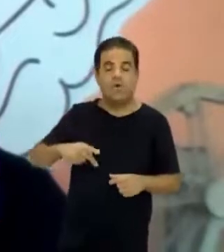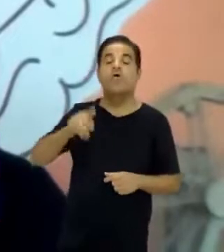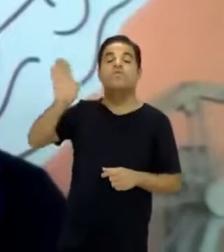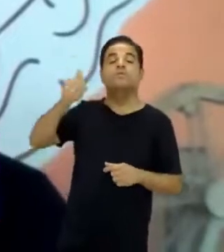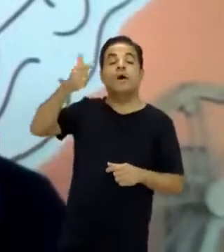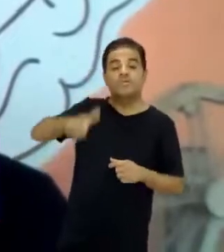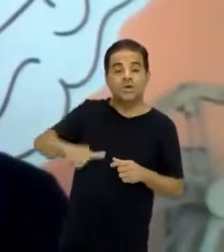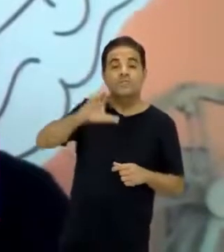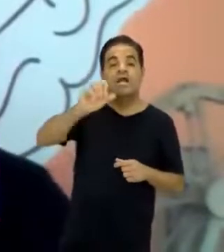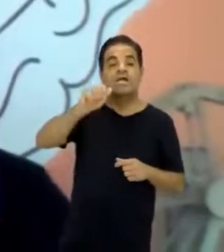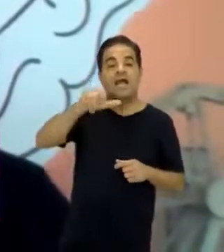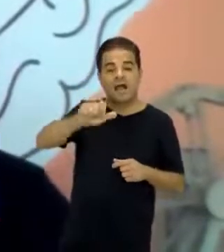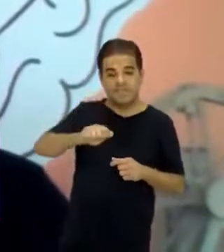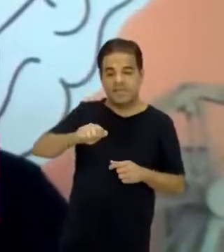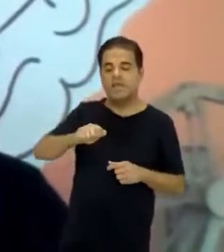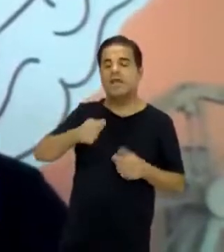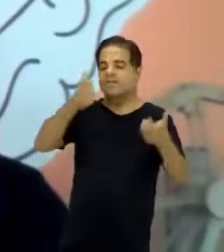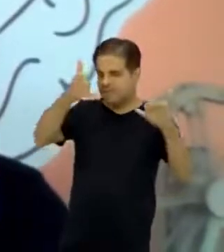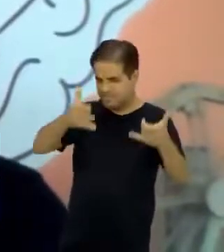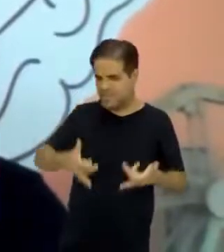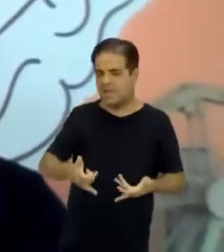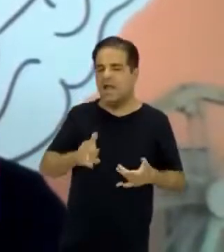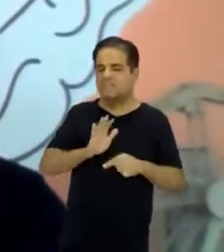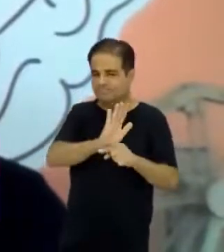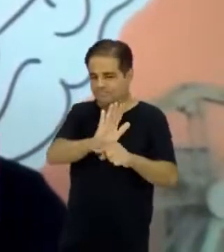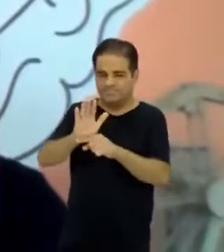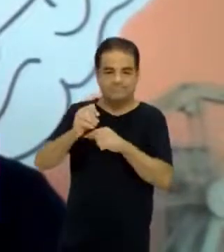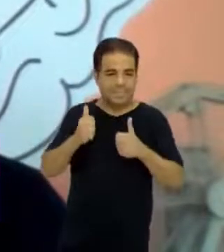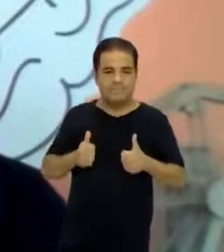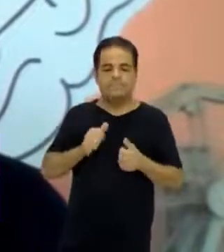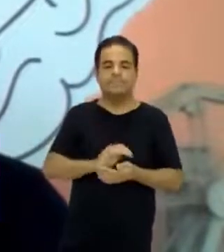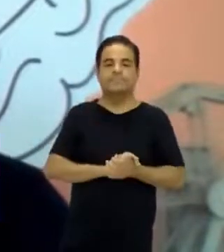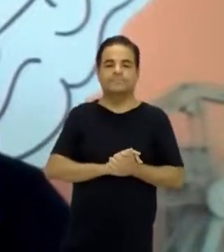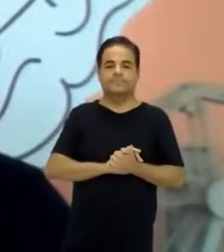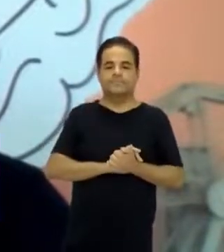Camila, professora que vai guiar vocês agora.